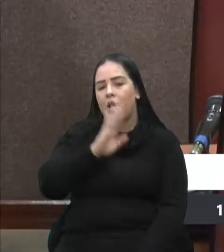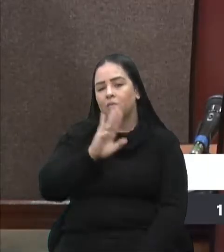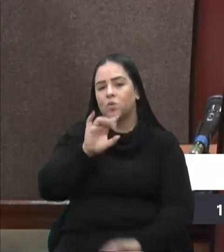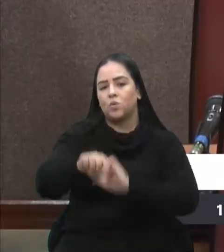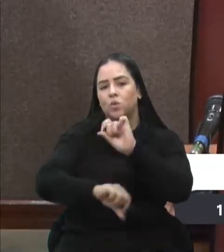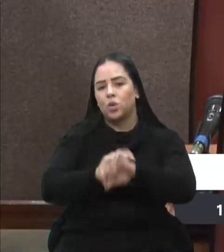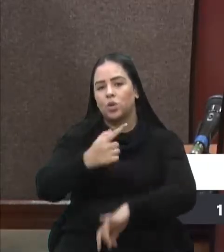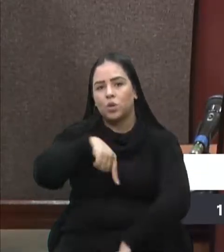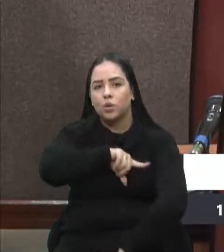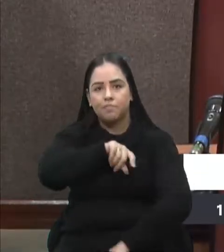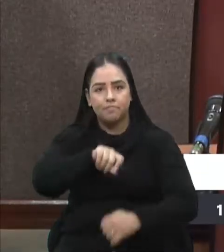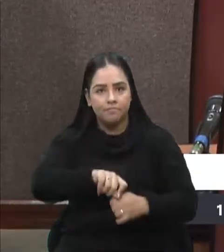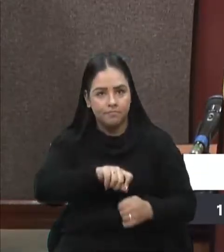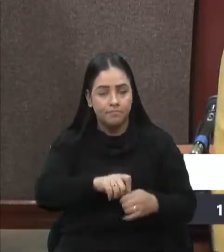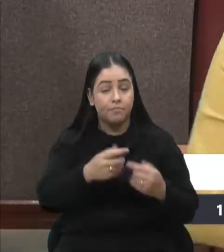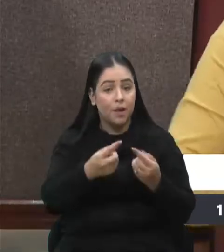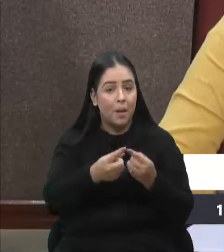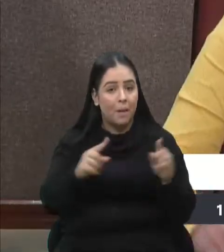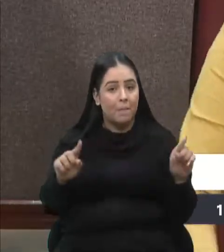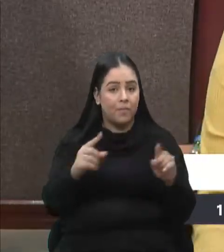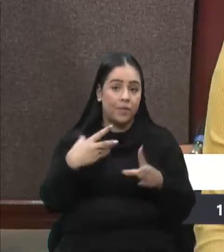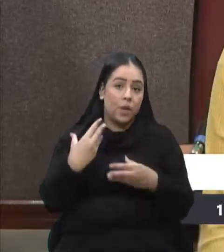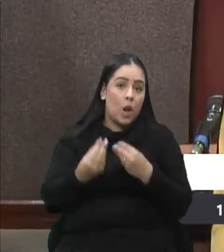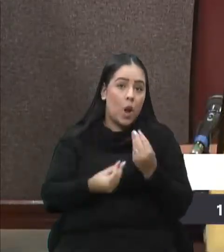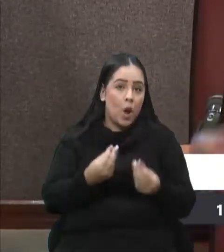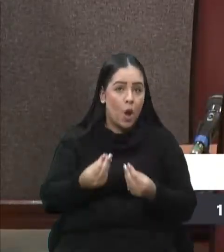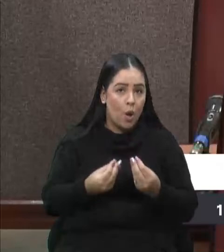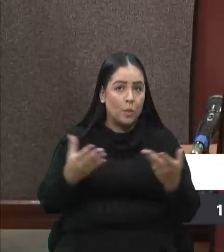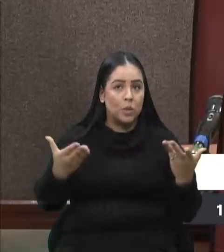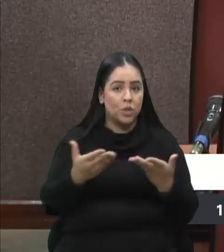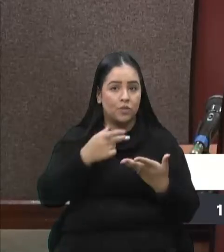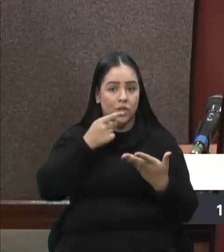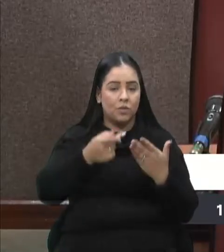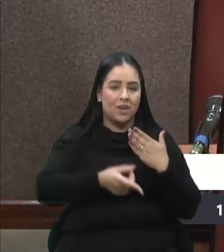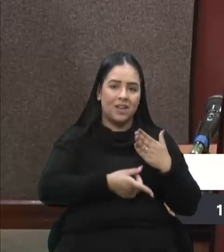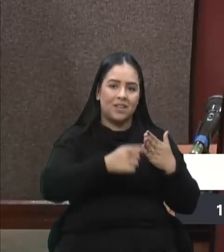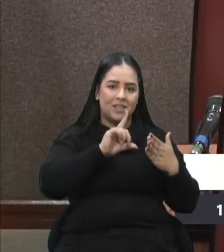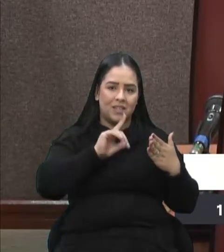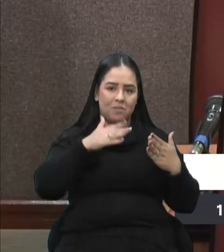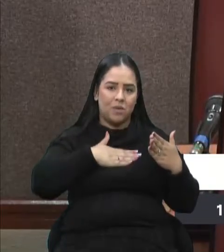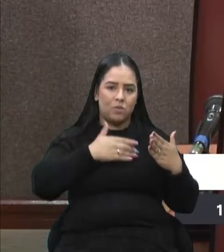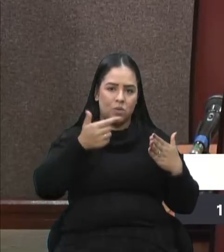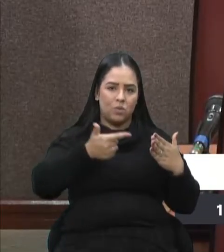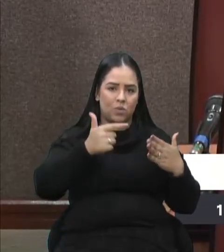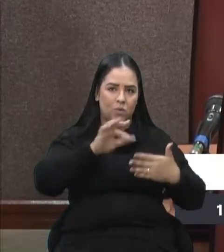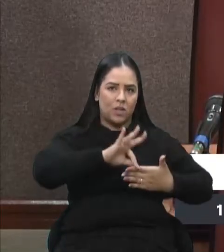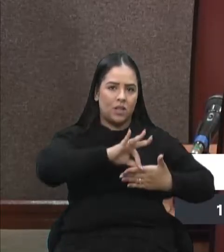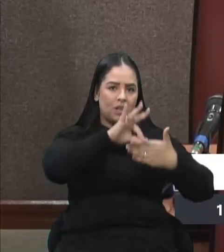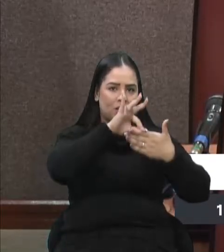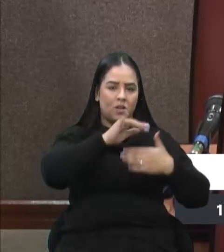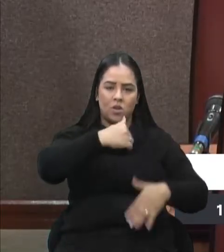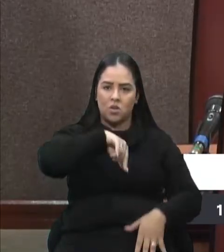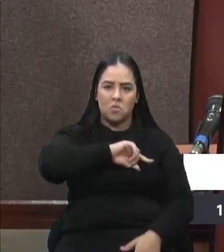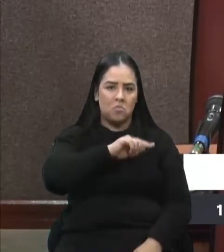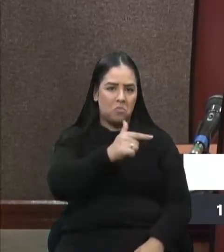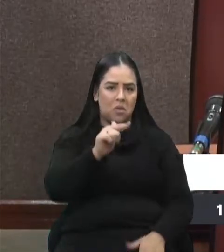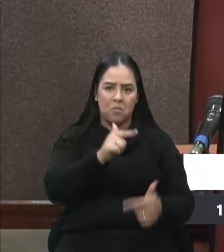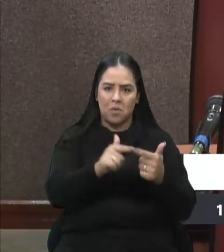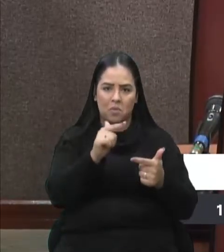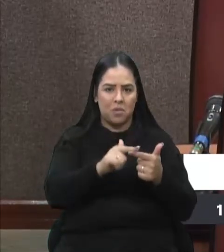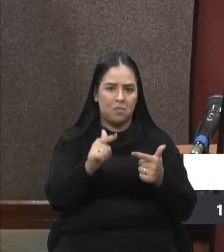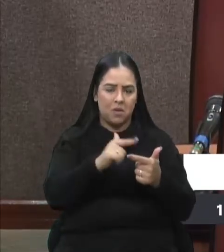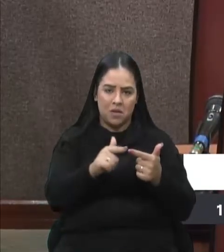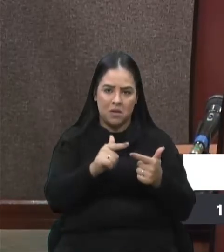que o que a gente está fazendo. Mas, como já disse o meu antecessor, vice-líder, né, nós não temos nenhum problema em relação